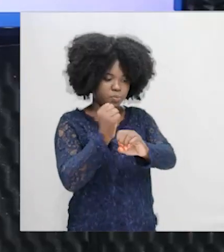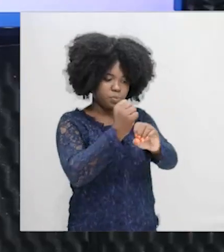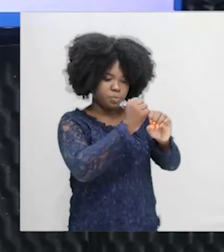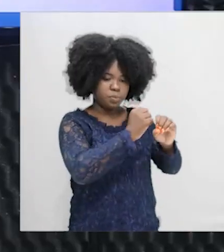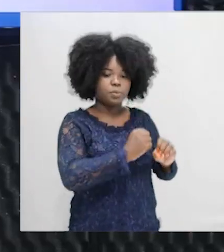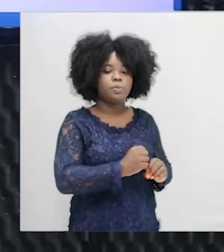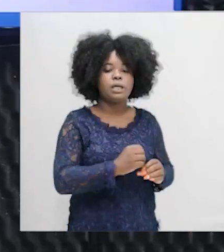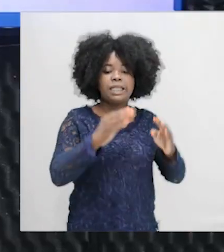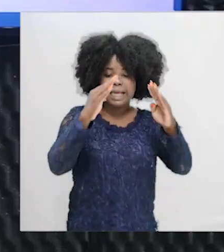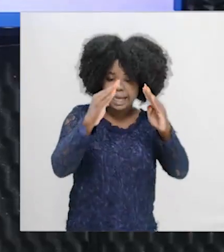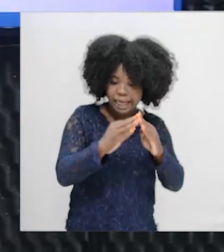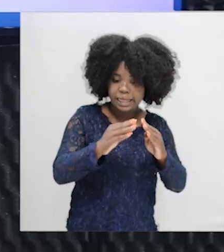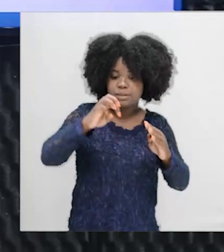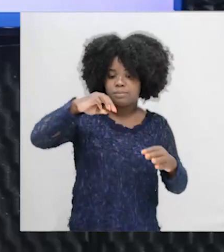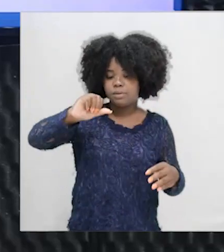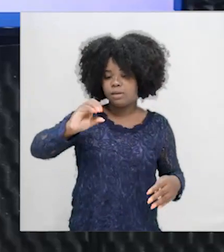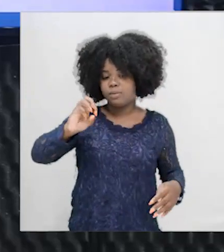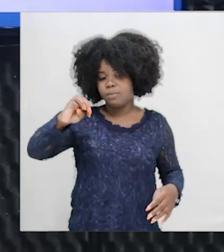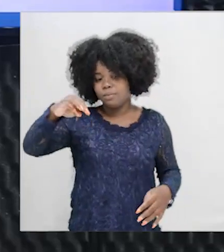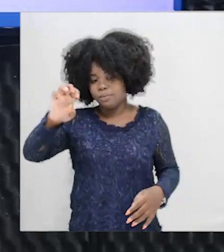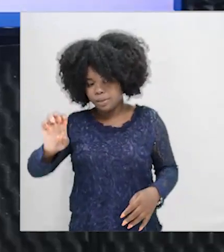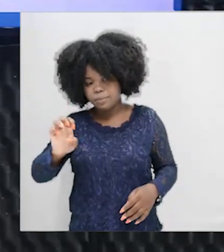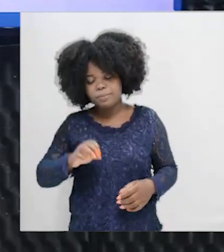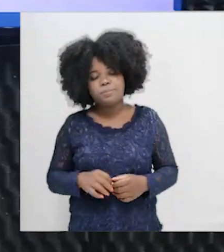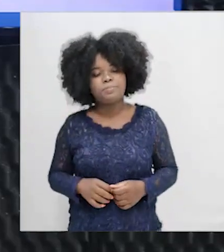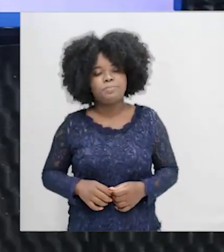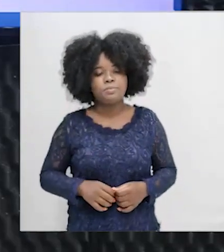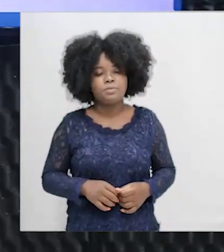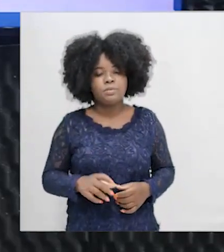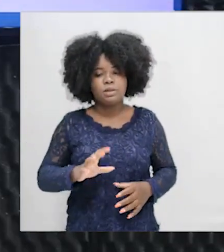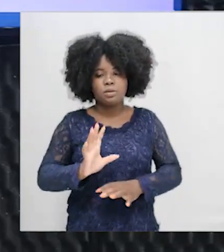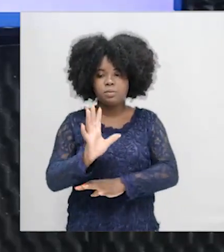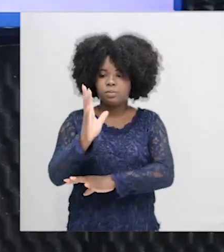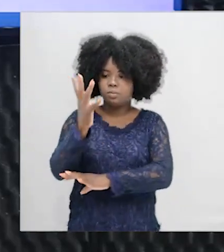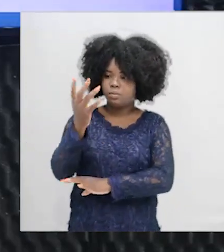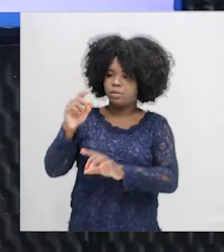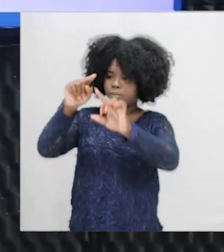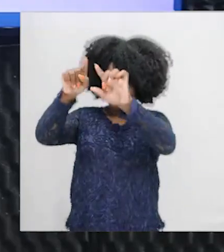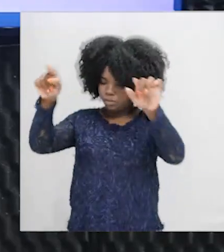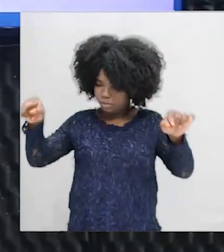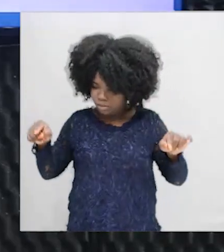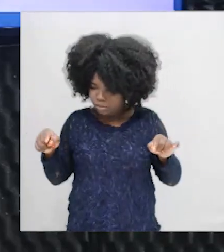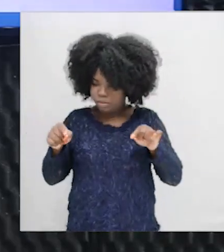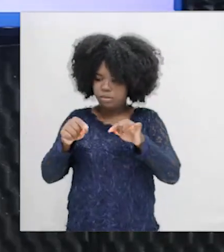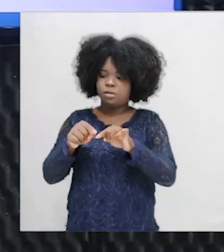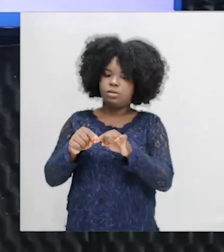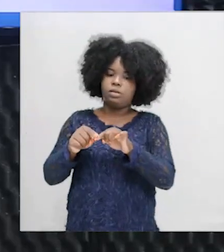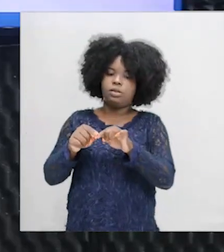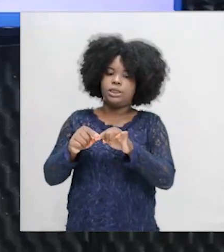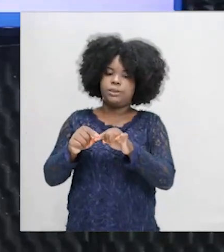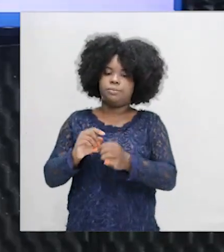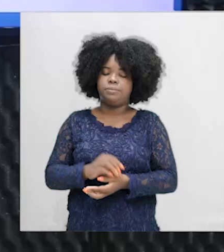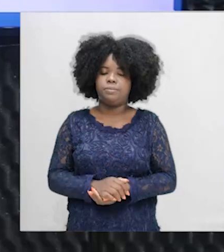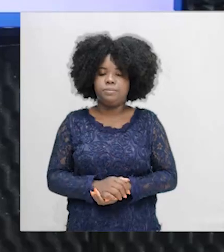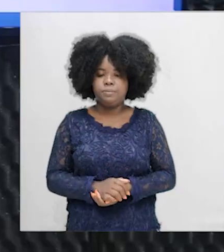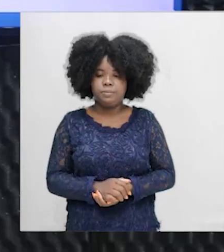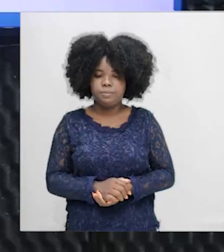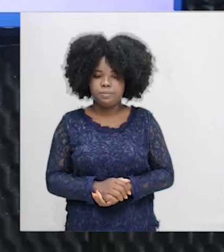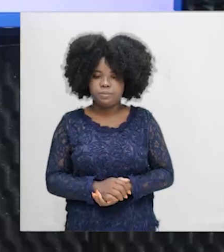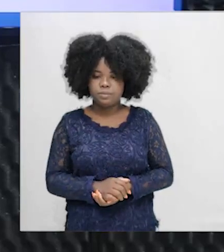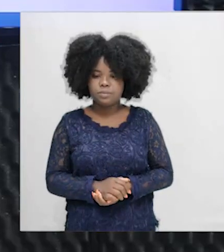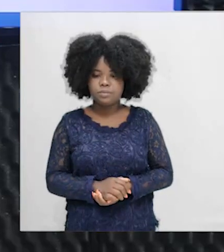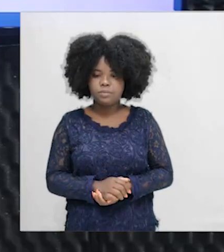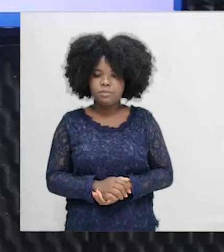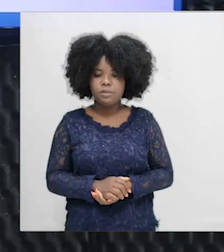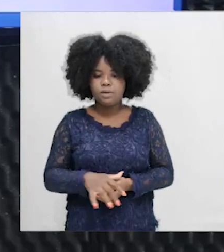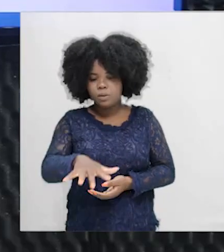na casa de Maomé em Medina. Né? Uma planta quadrada, quadrangular, em formato meio quadrangular, meio retangular, com um